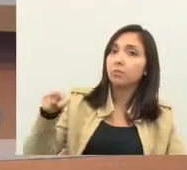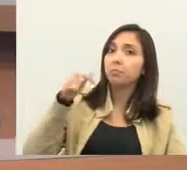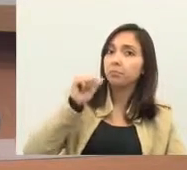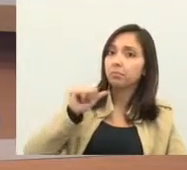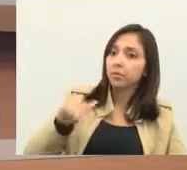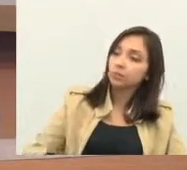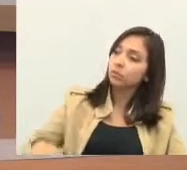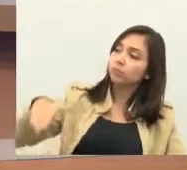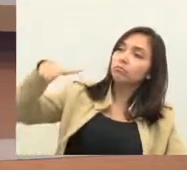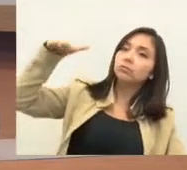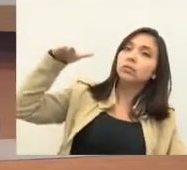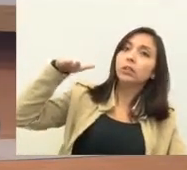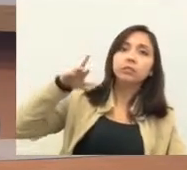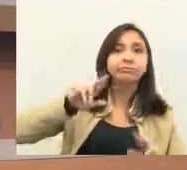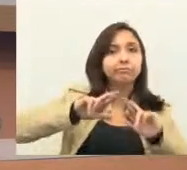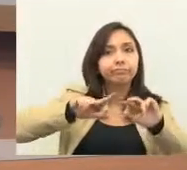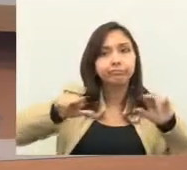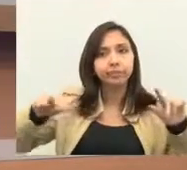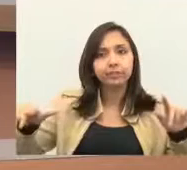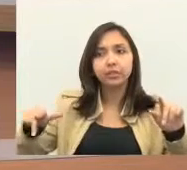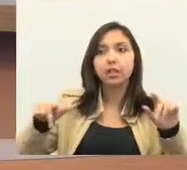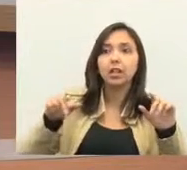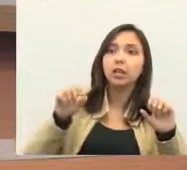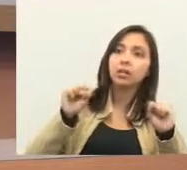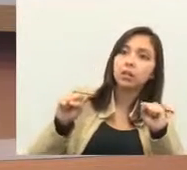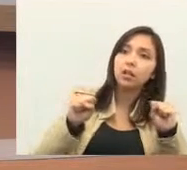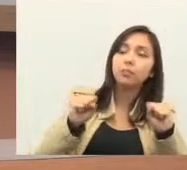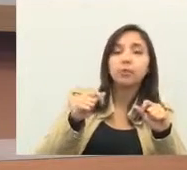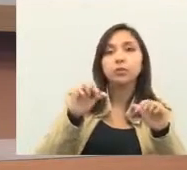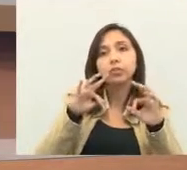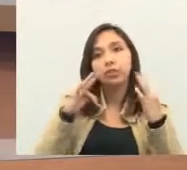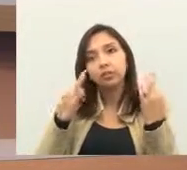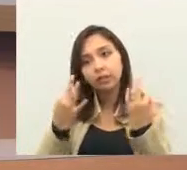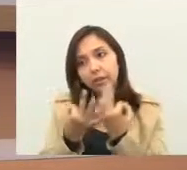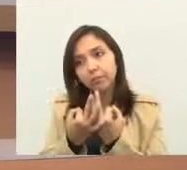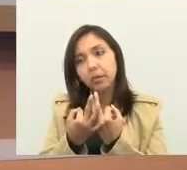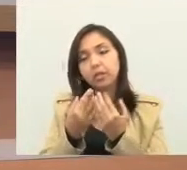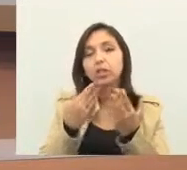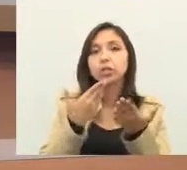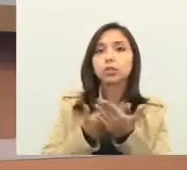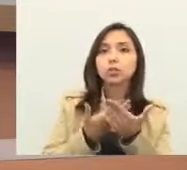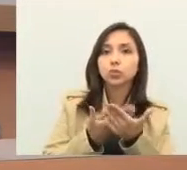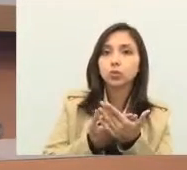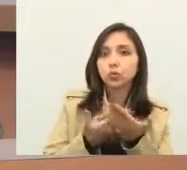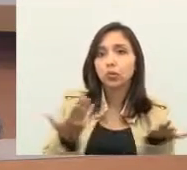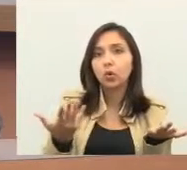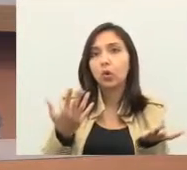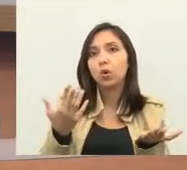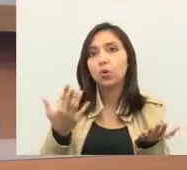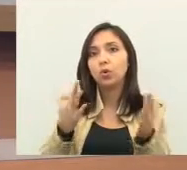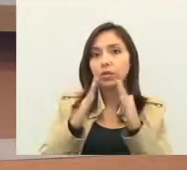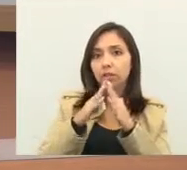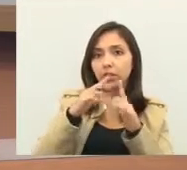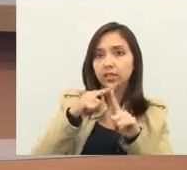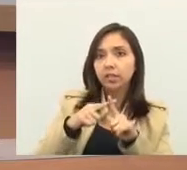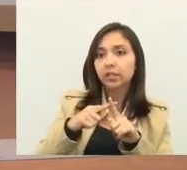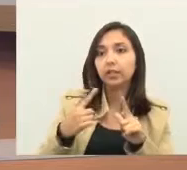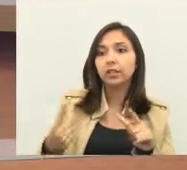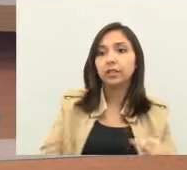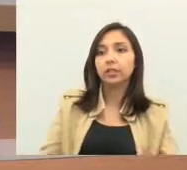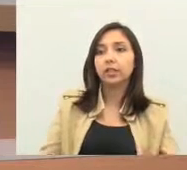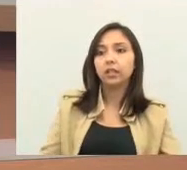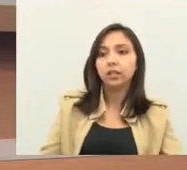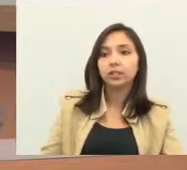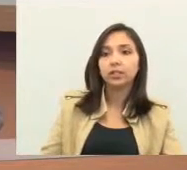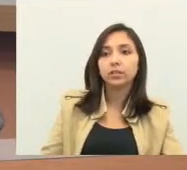vários contextos sociais. Ela se dá através da família, através da escola, através da igreja.